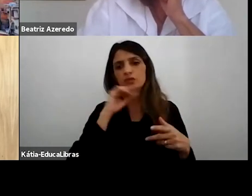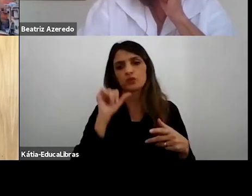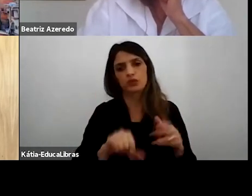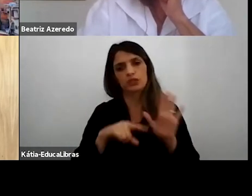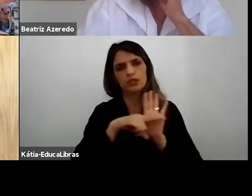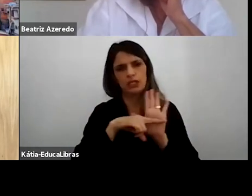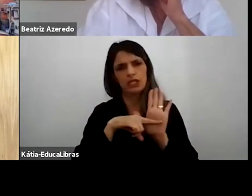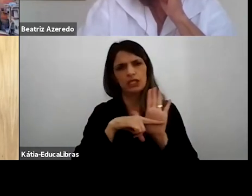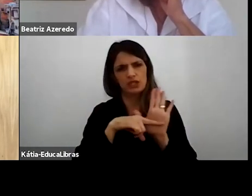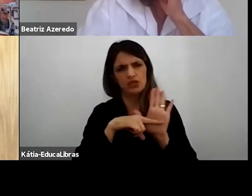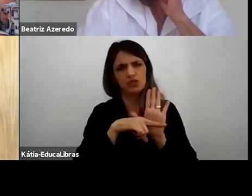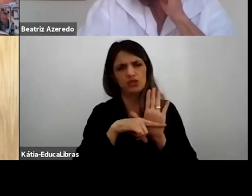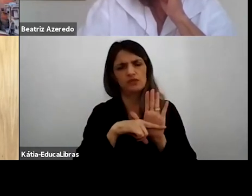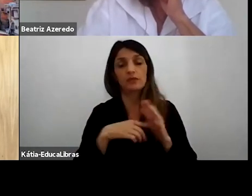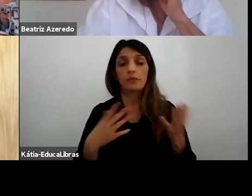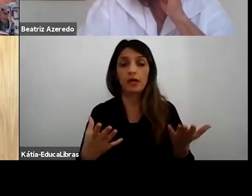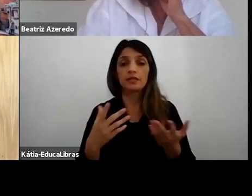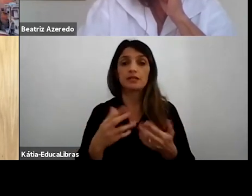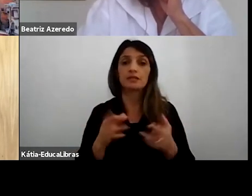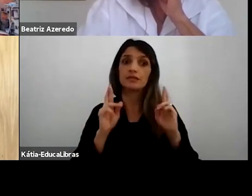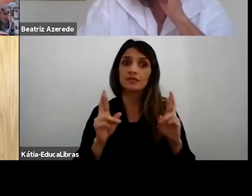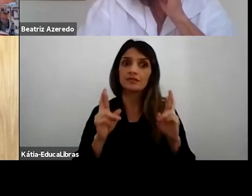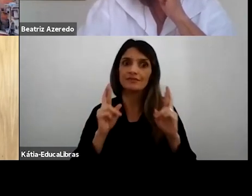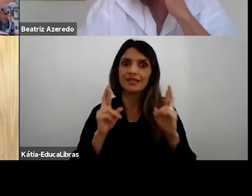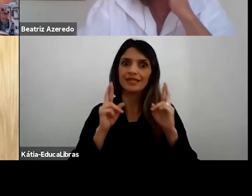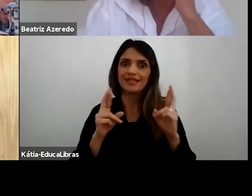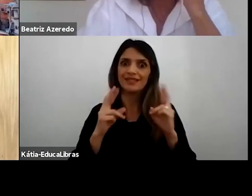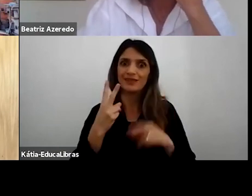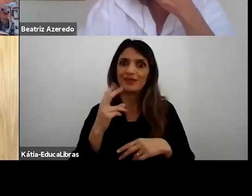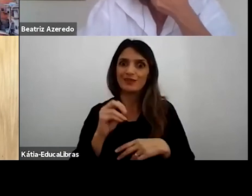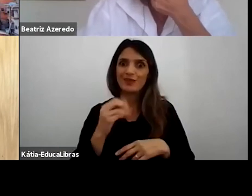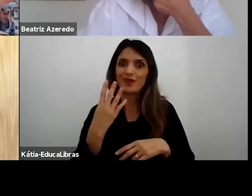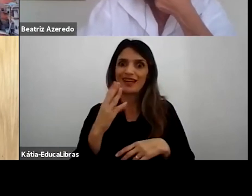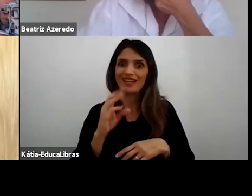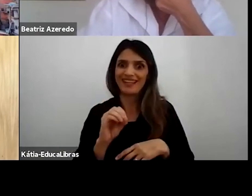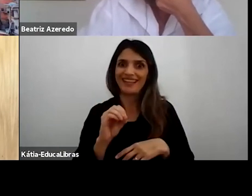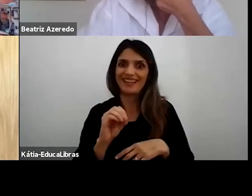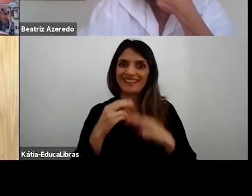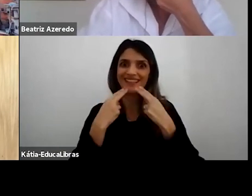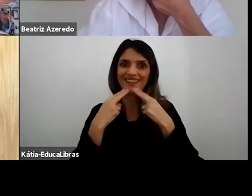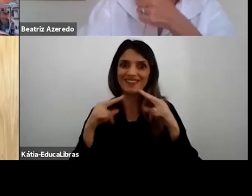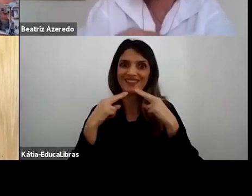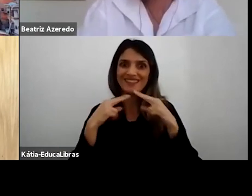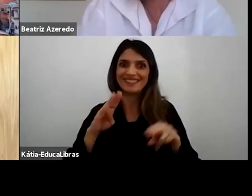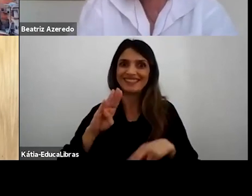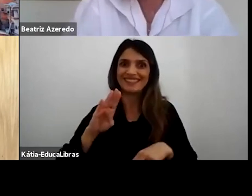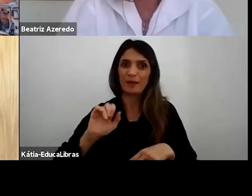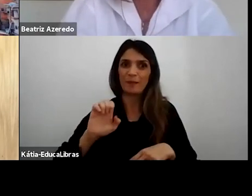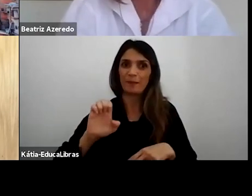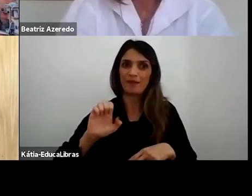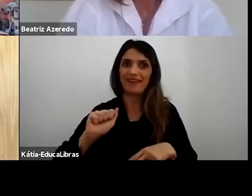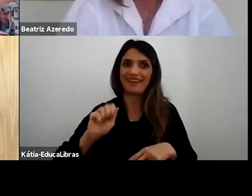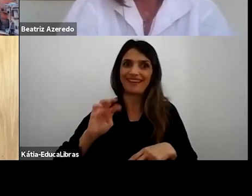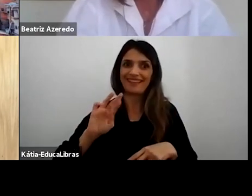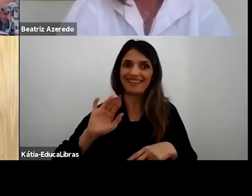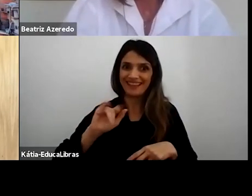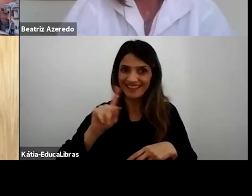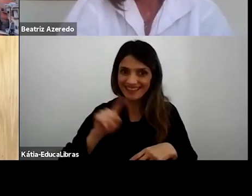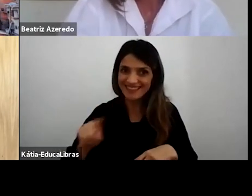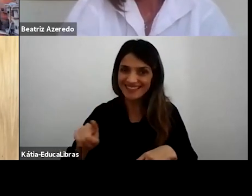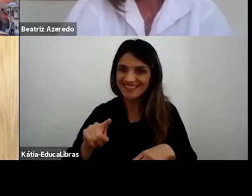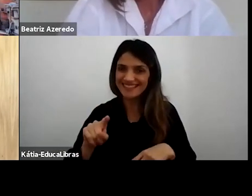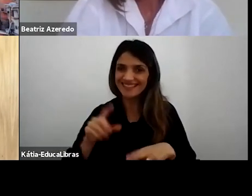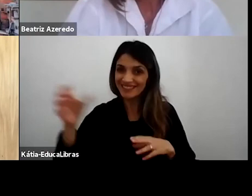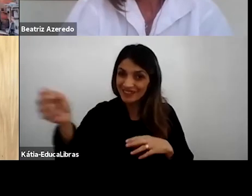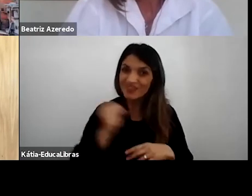acho que ainda a gente tem, eu espero muito que em 2040 a gente venha com as notícias que a Beatriz colocou, que a